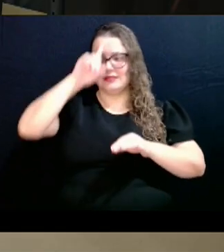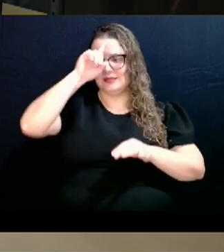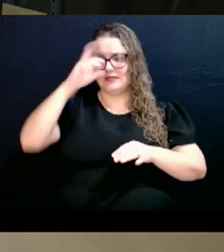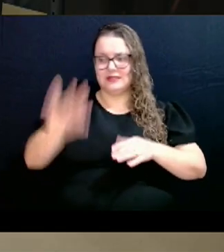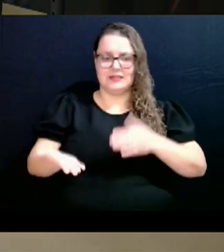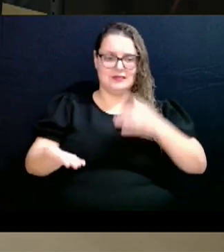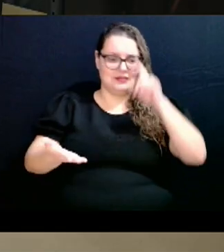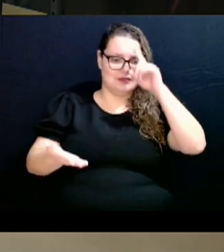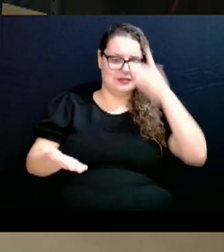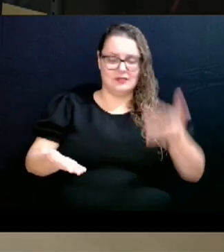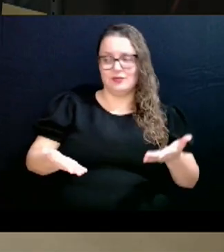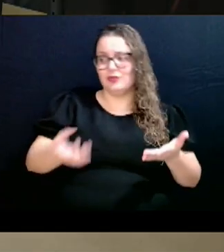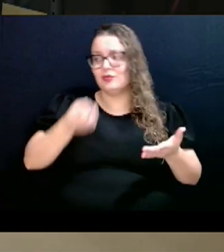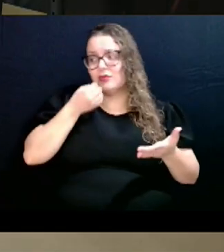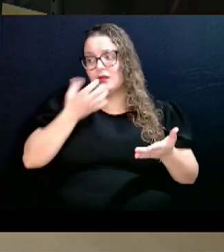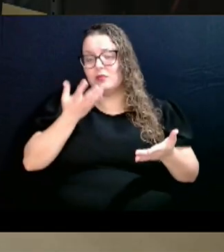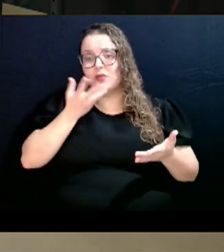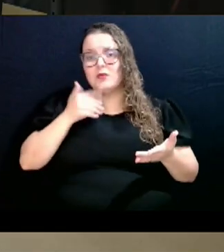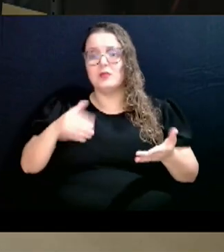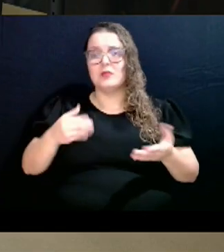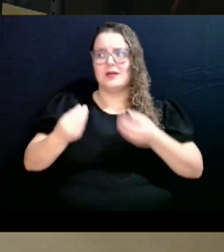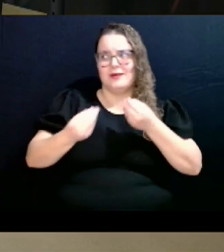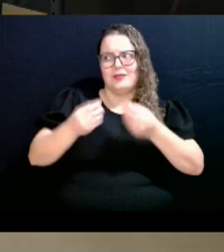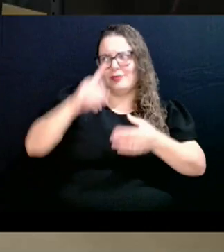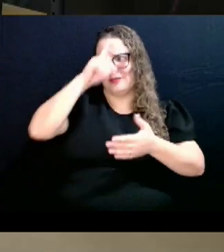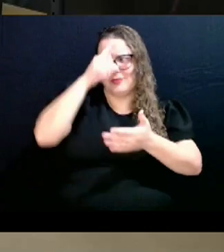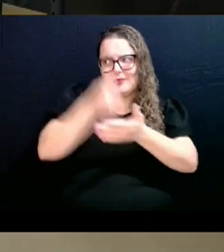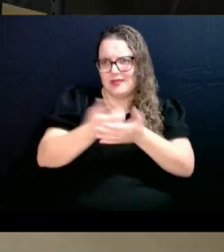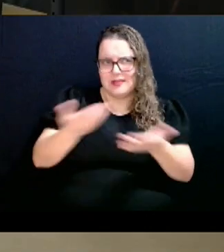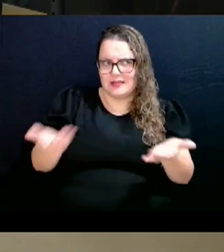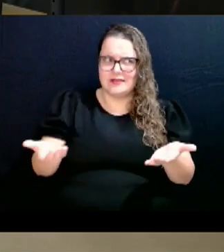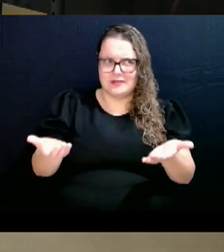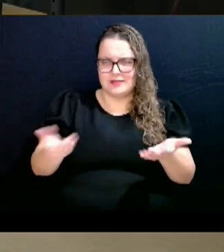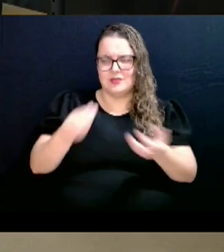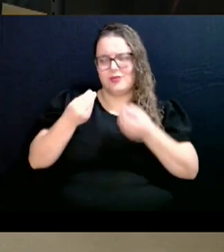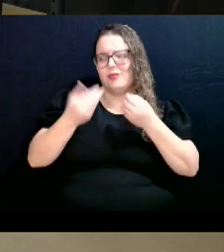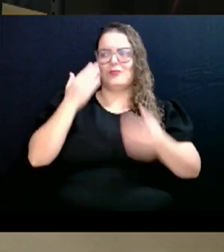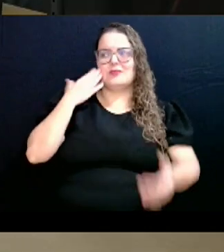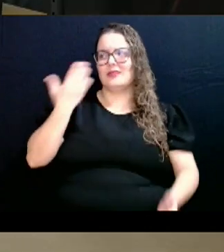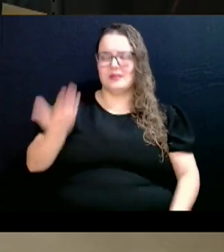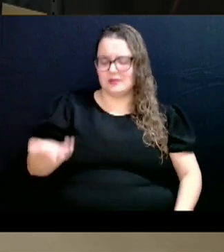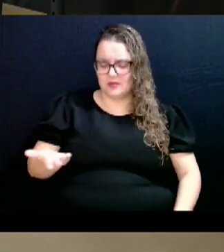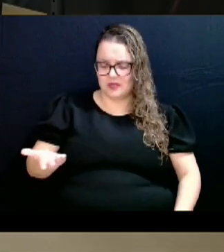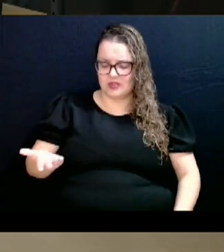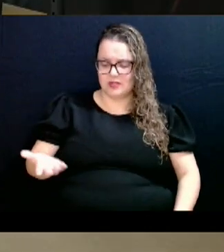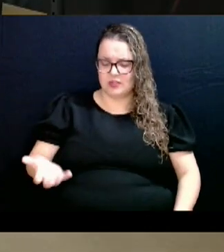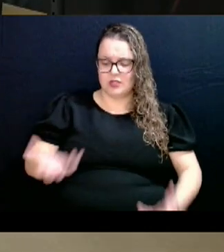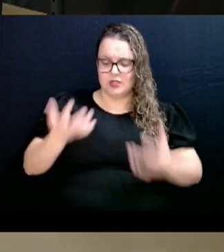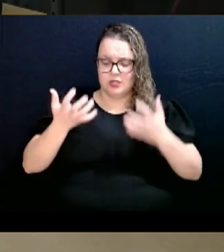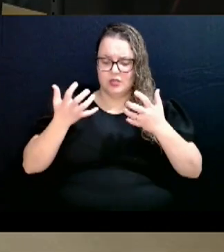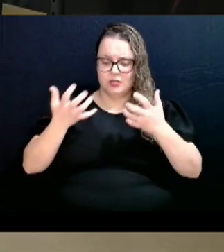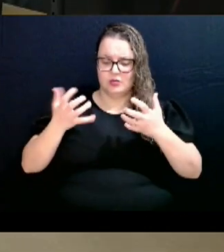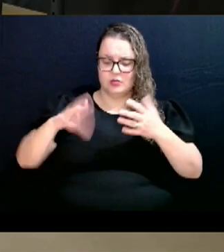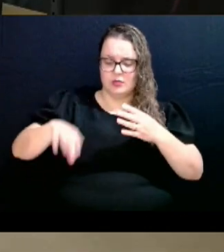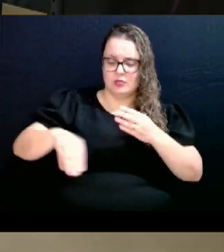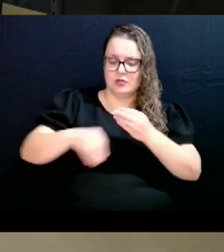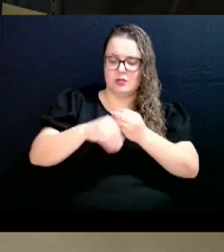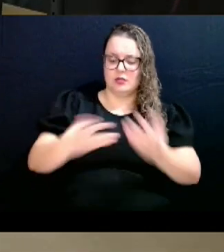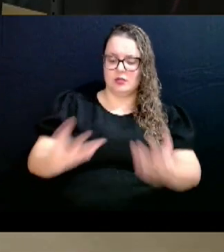para a criança, mas como é que a gente define isso? Como é que a gente sabe disso? Né? E eu gostaria já de emendar e ver contigo